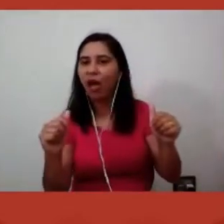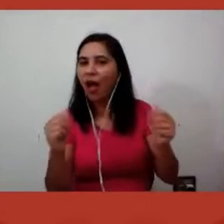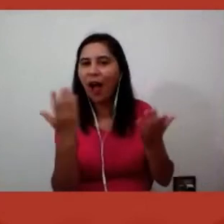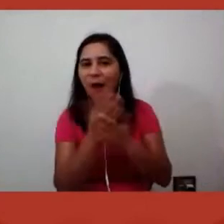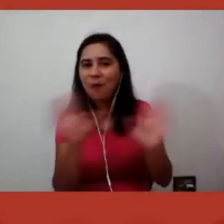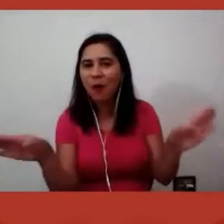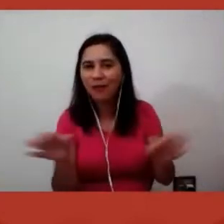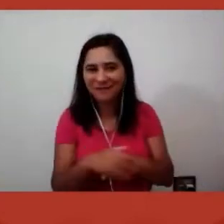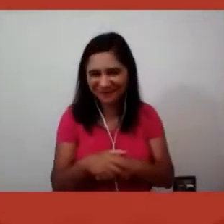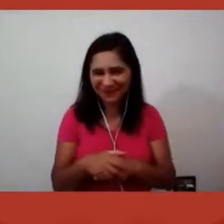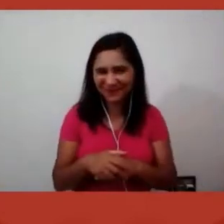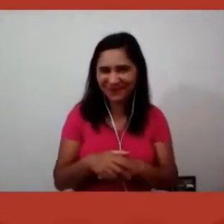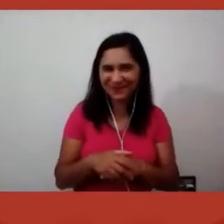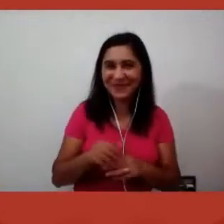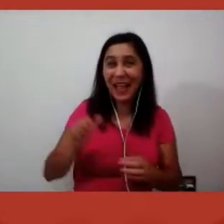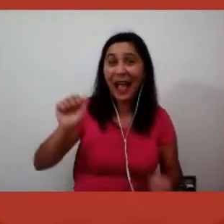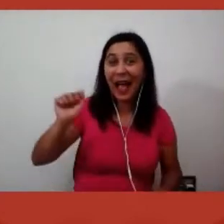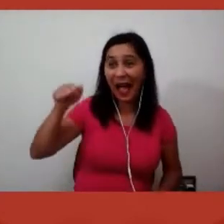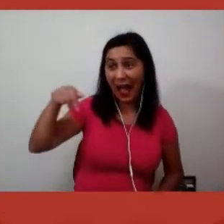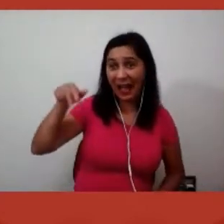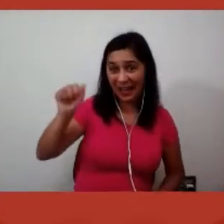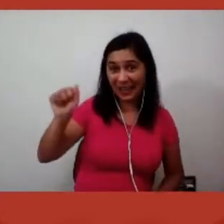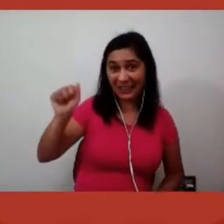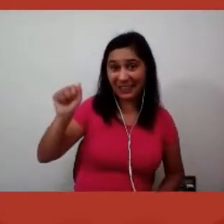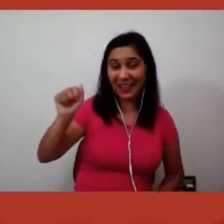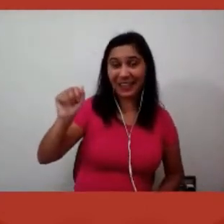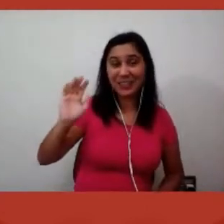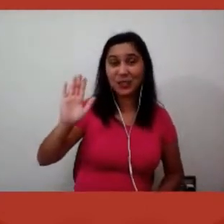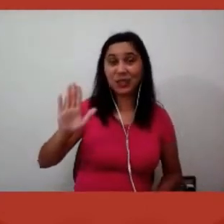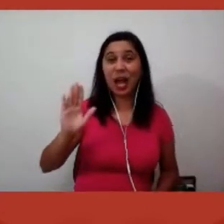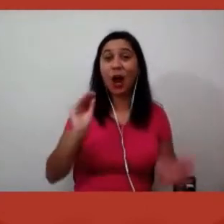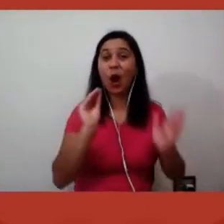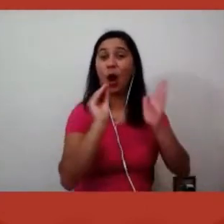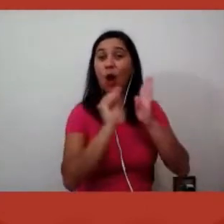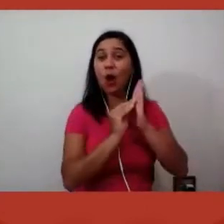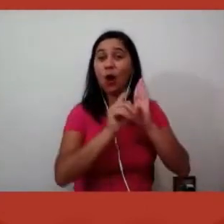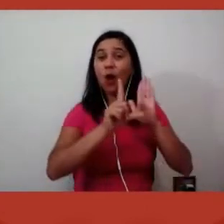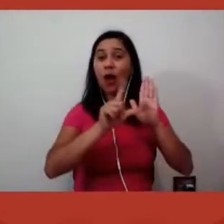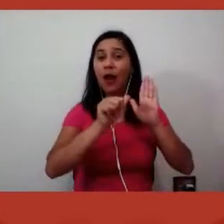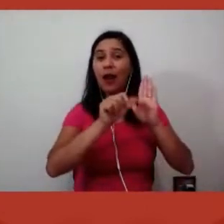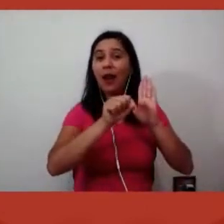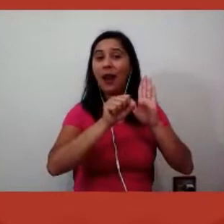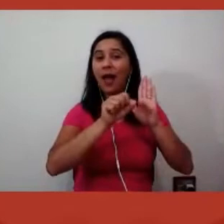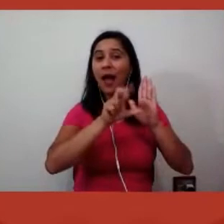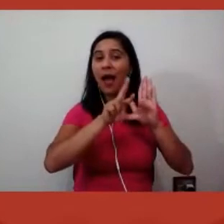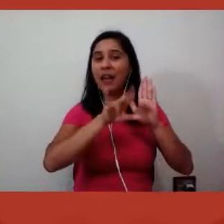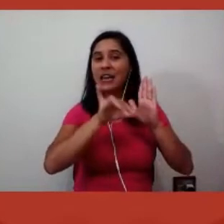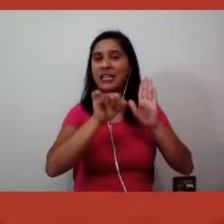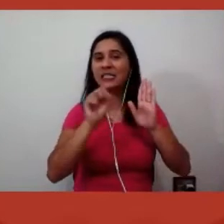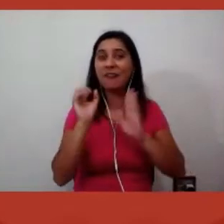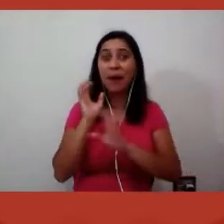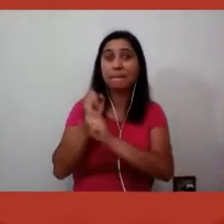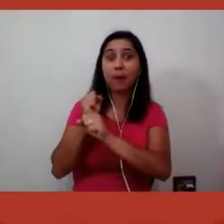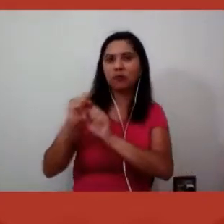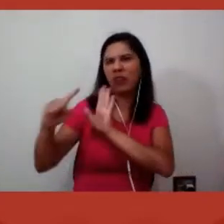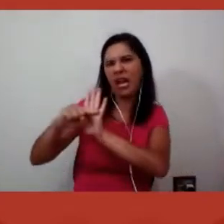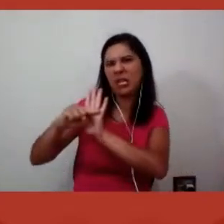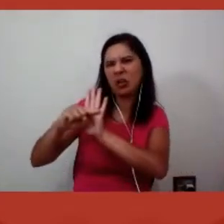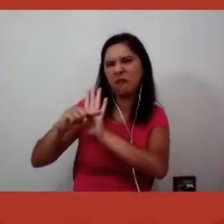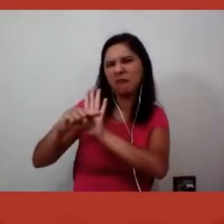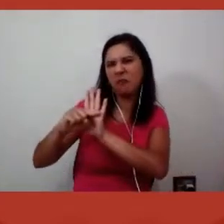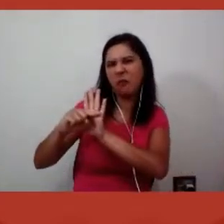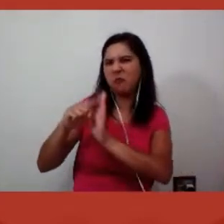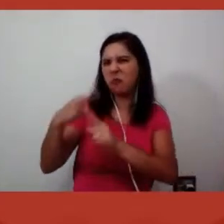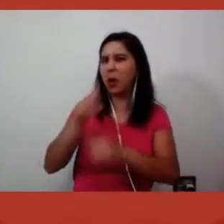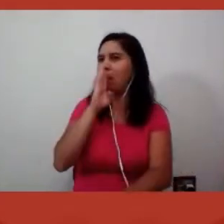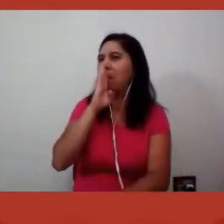A Ana já estava colocando o nome da Larissa ali separado. Não, essa daqui vai ganhar ponto negativo hoje. É, essa